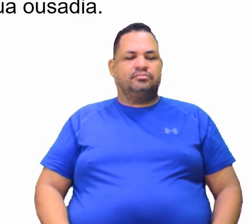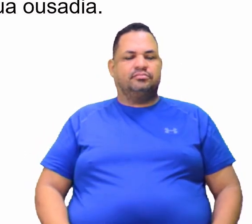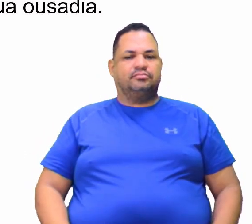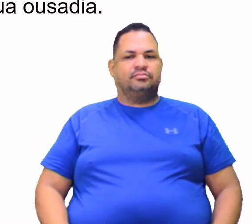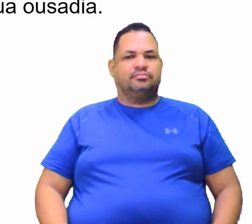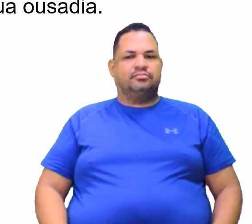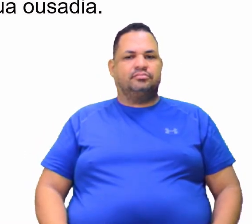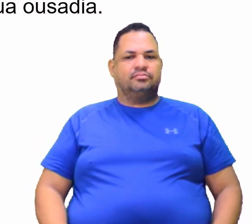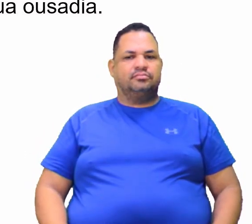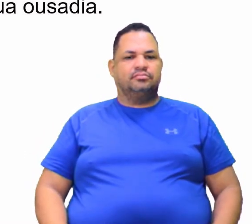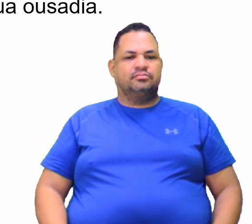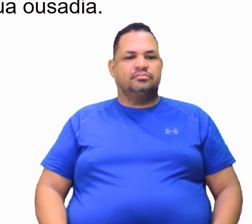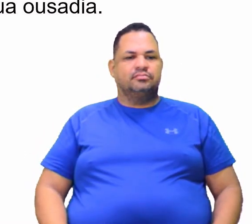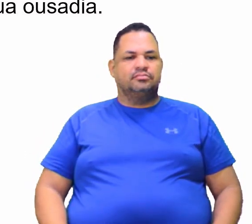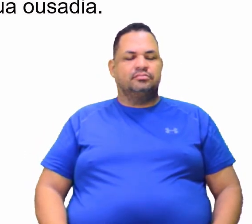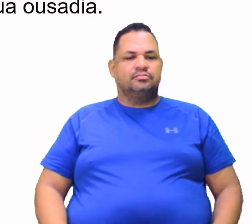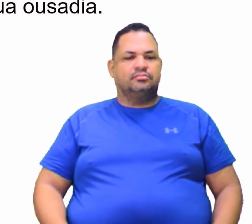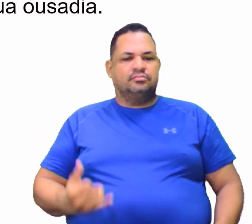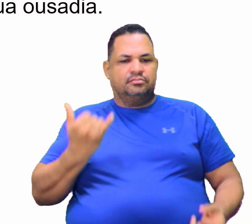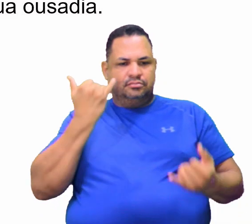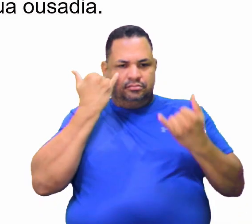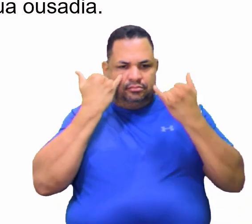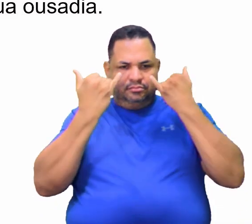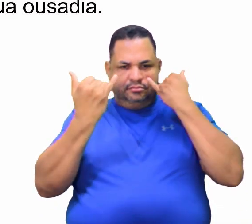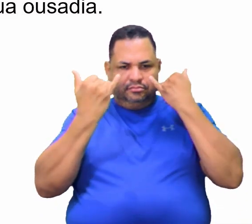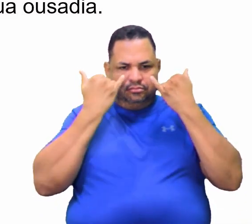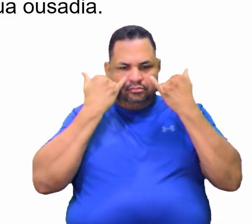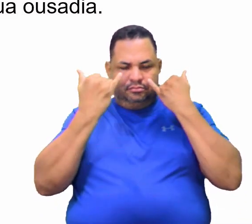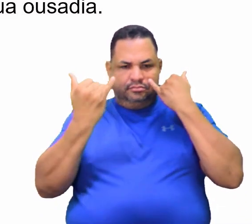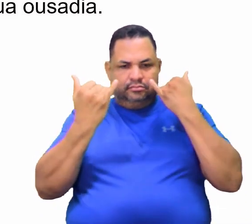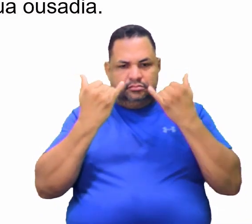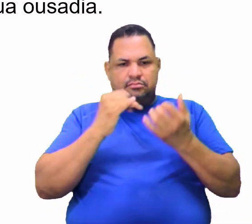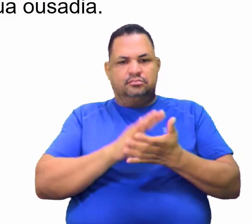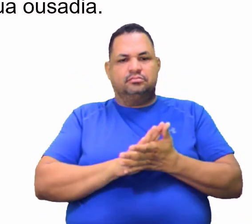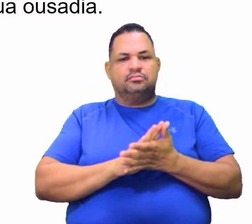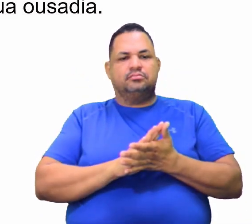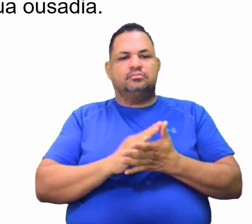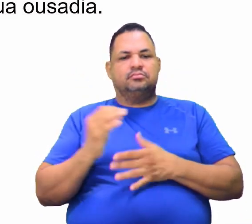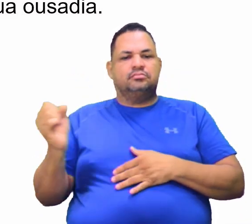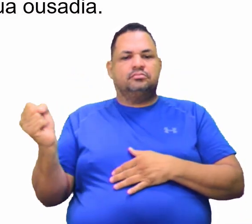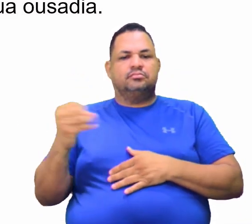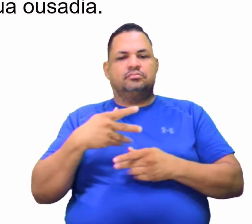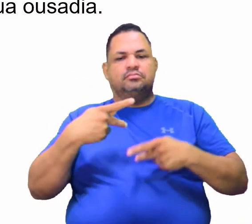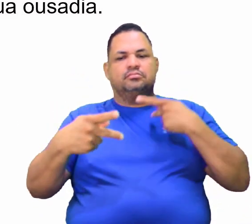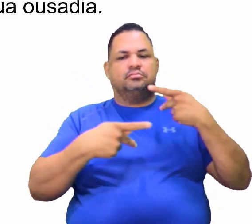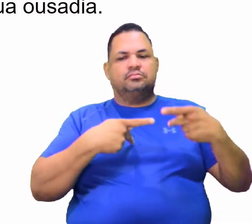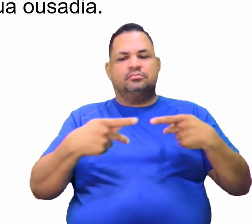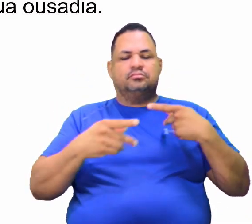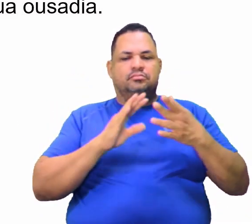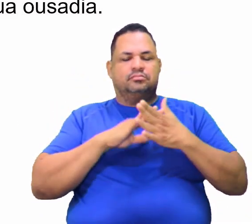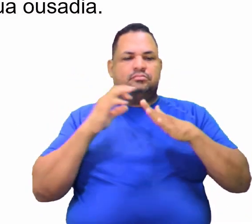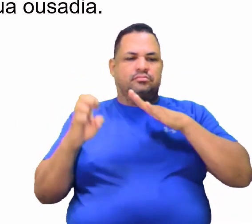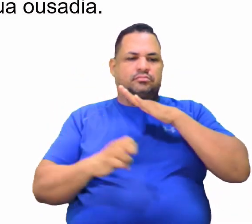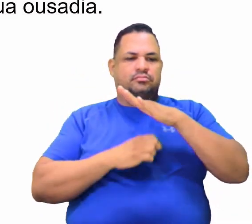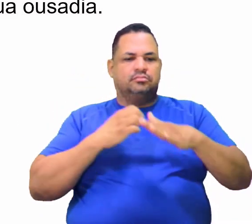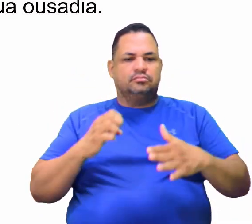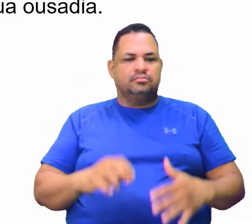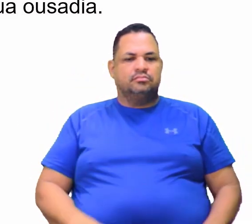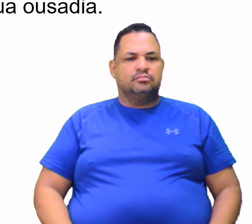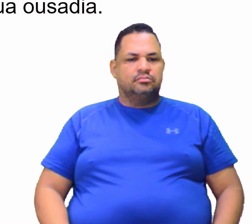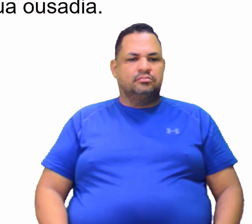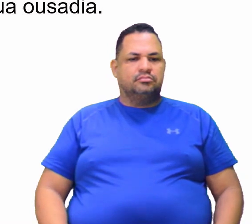correto é informei-lhe sobre, né, informei-lhe os novos planos da empresa e